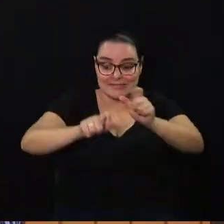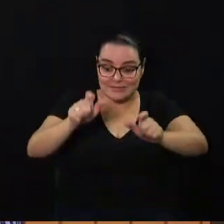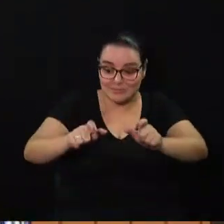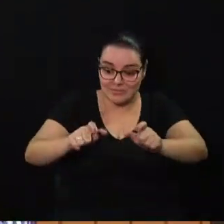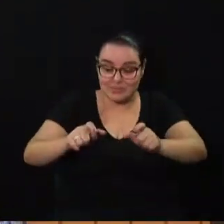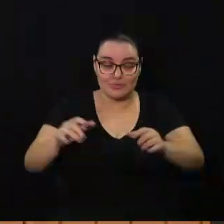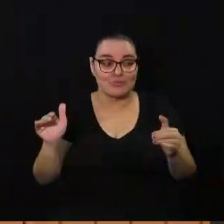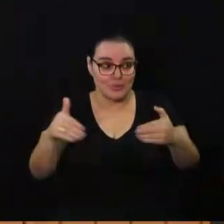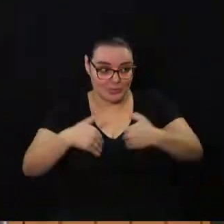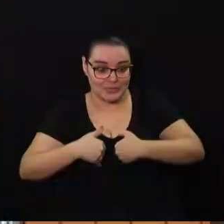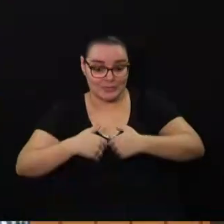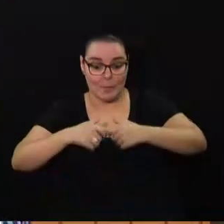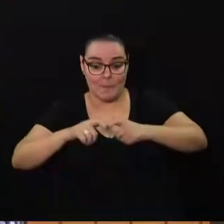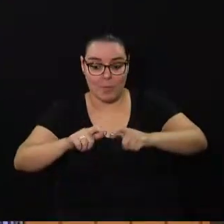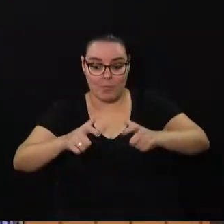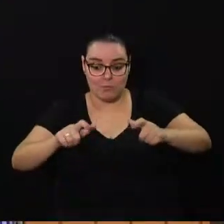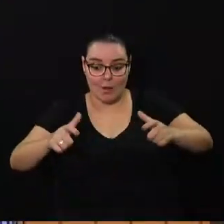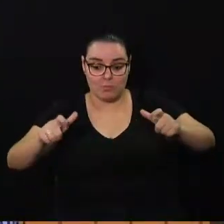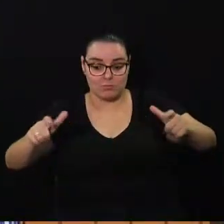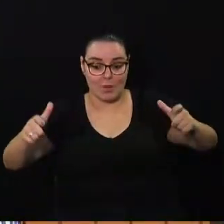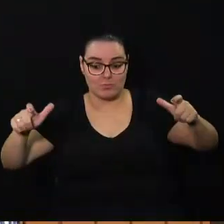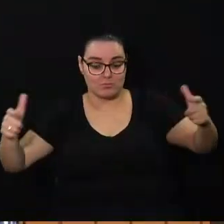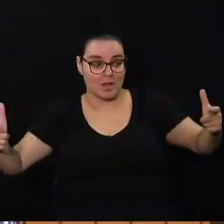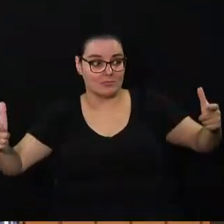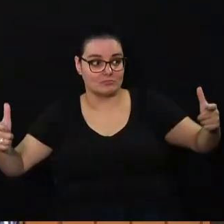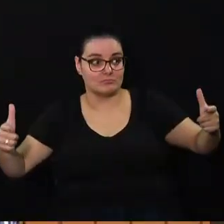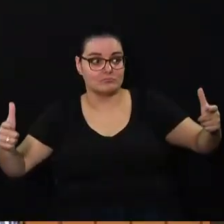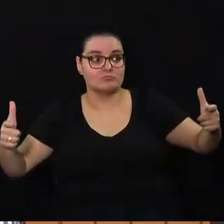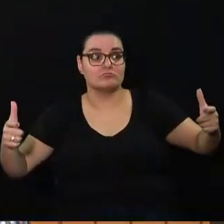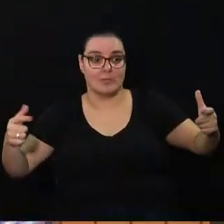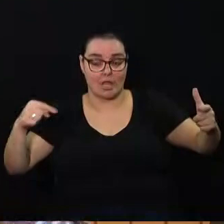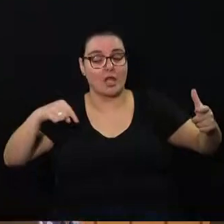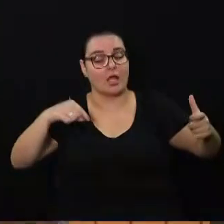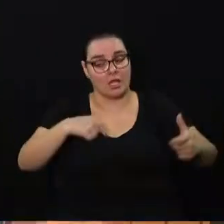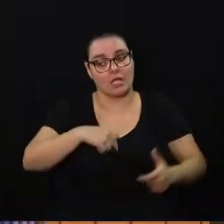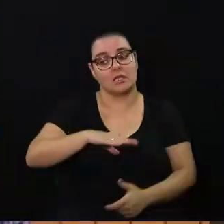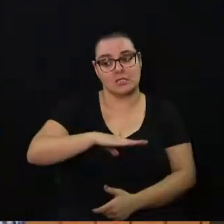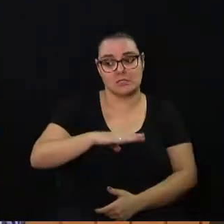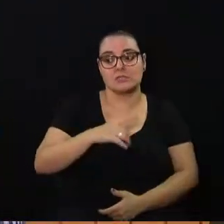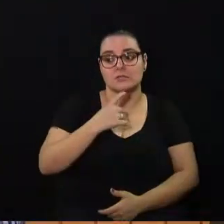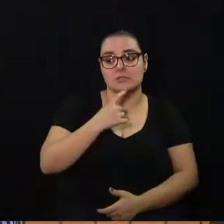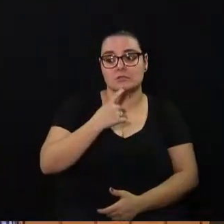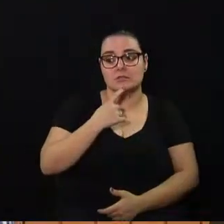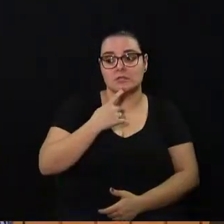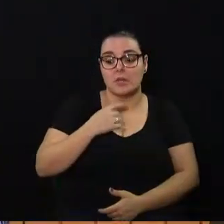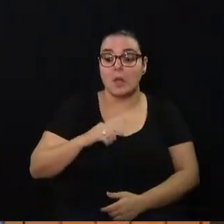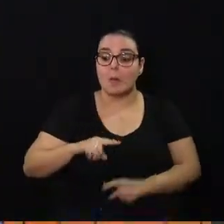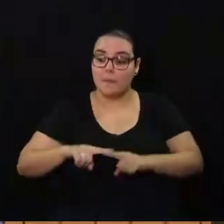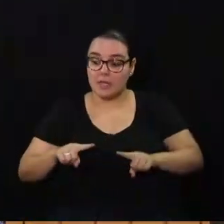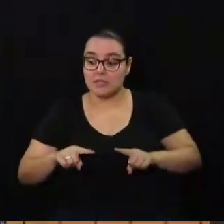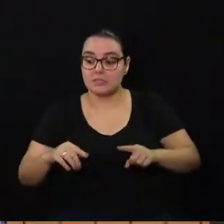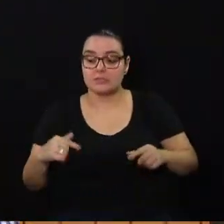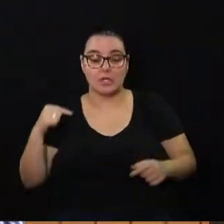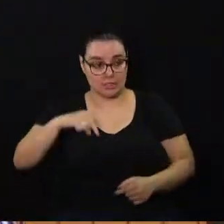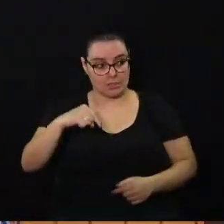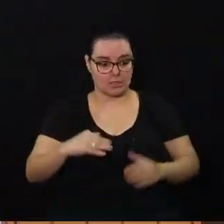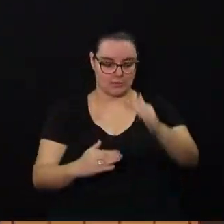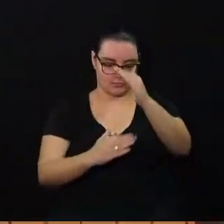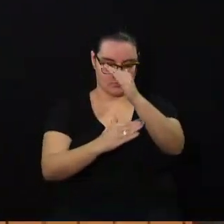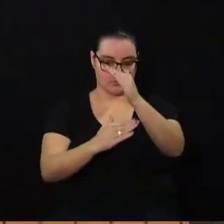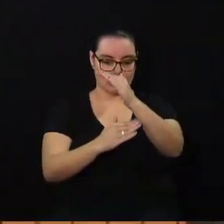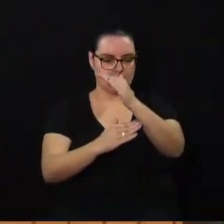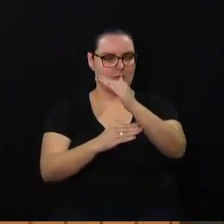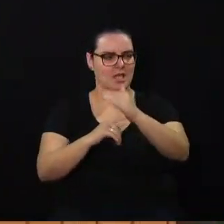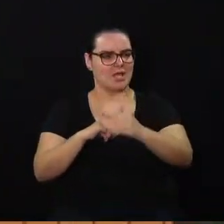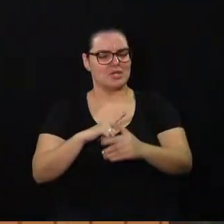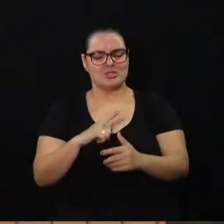campinas mas a câmara municipal é quase que na sua maioria nós temos muito poucas informações